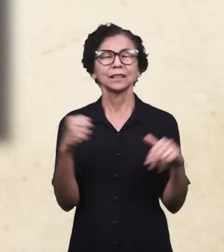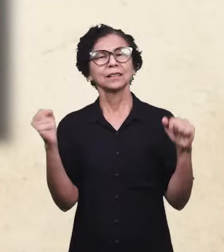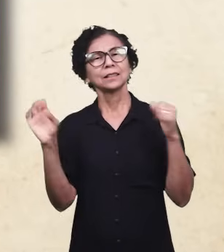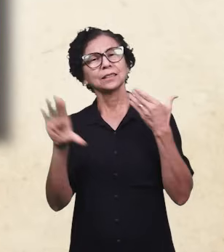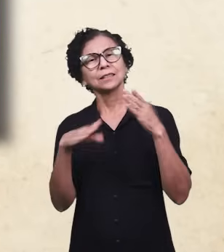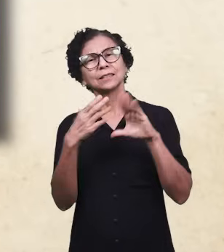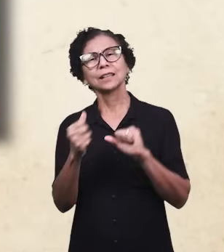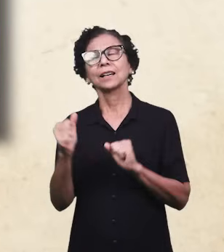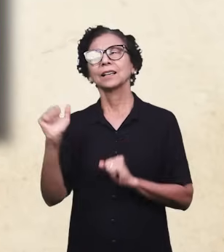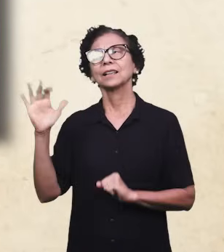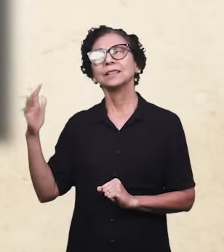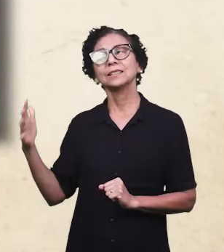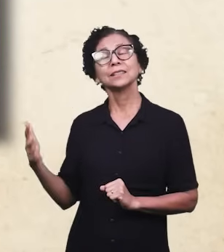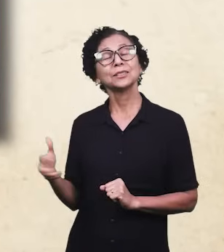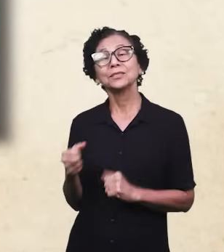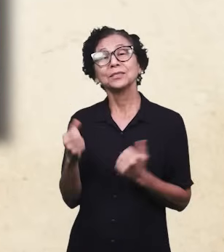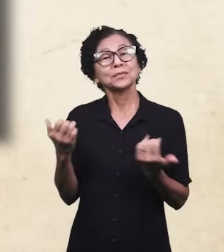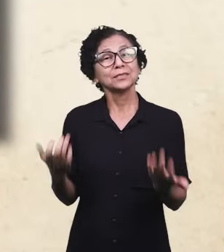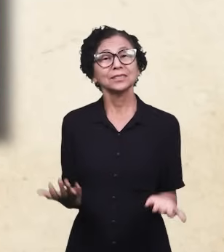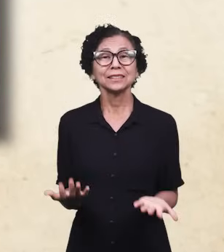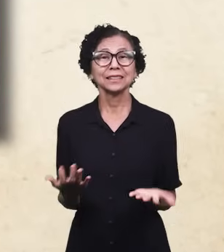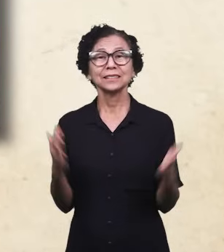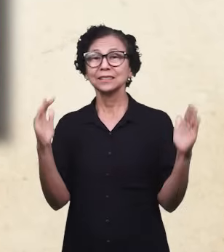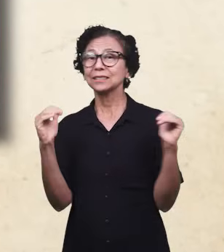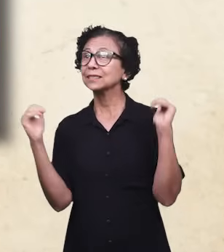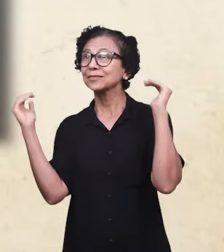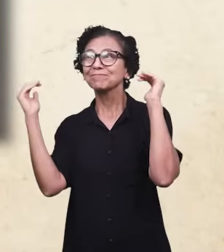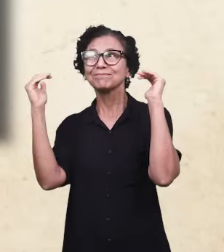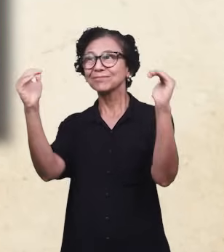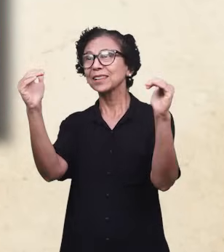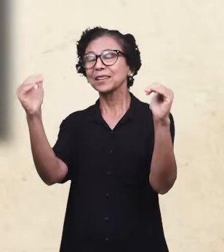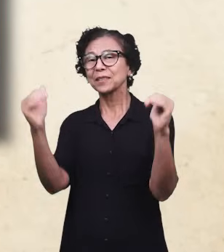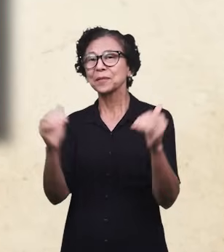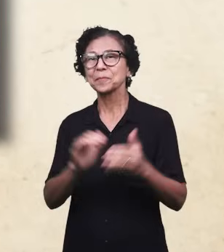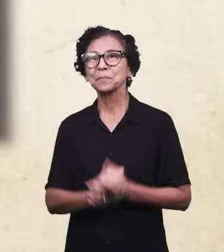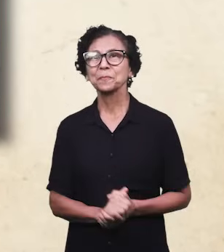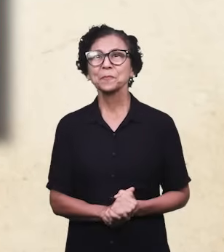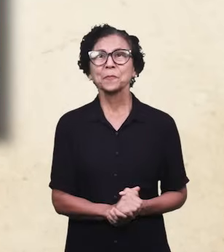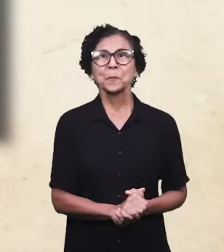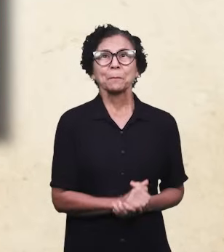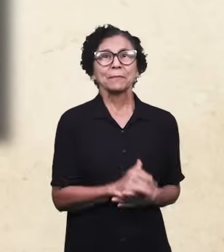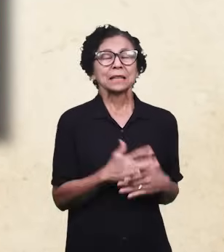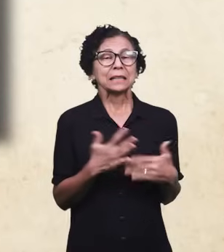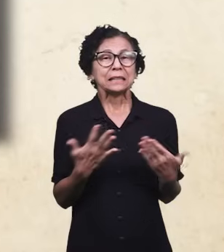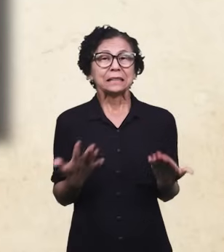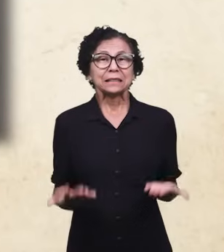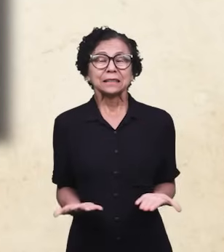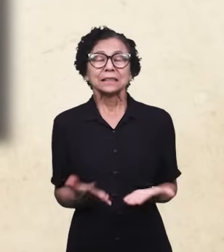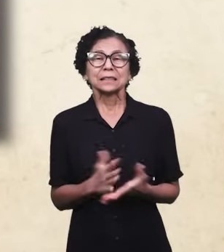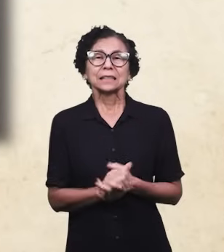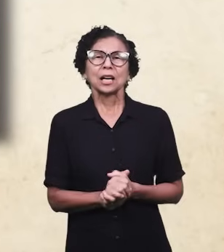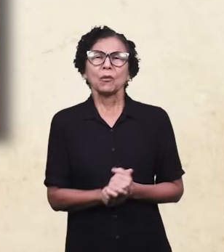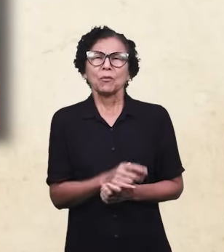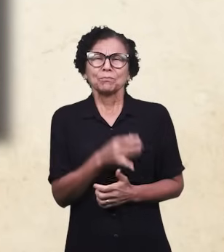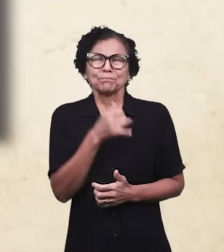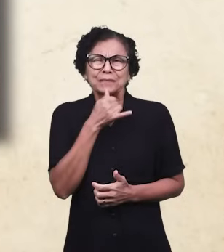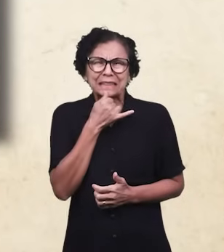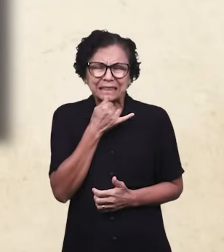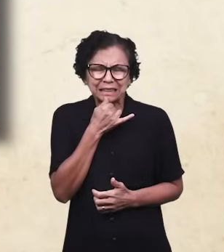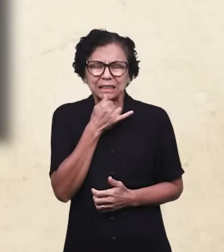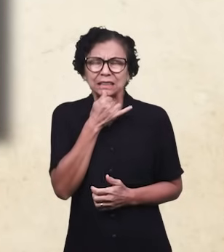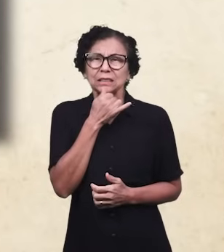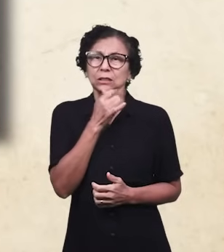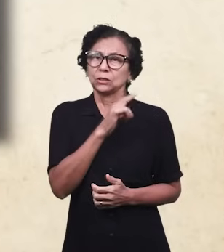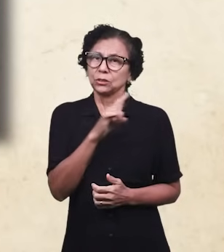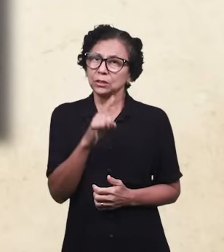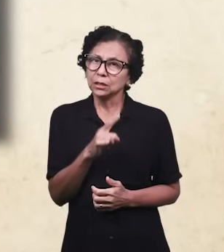me resta adorar, né? E bem dizer. Então, eu não deixei aquilo me abater, né? Eu